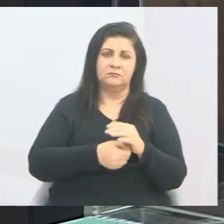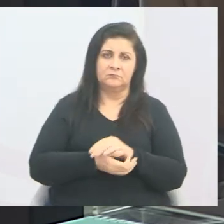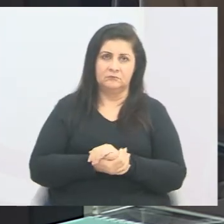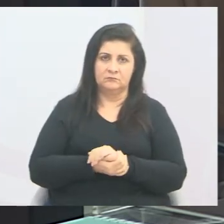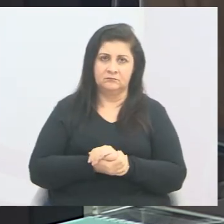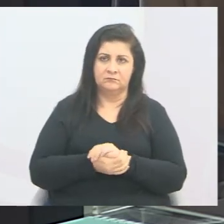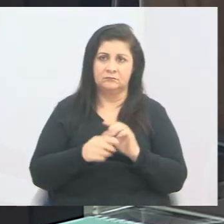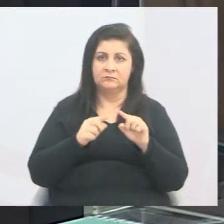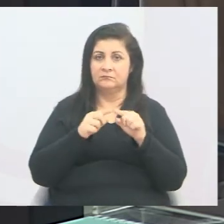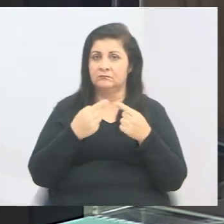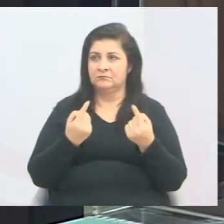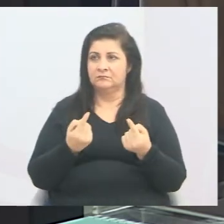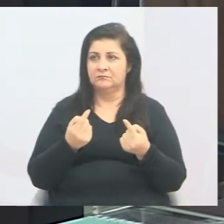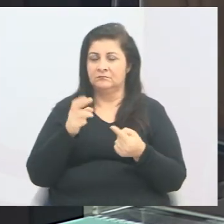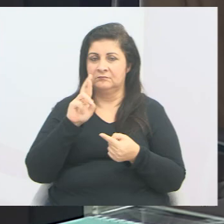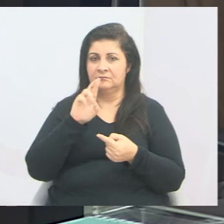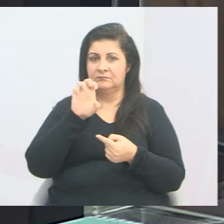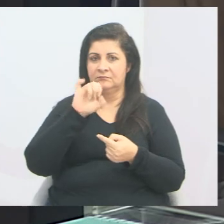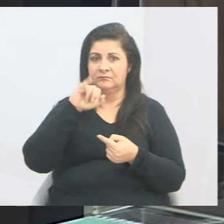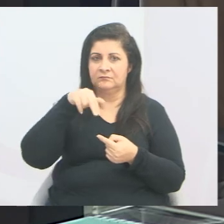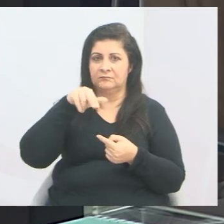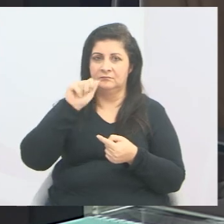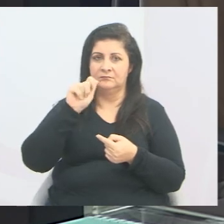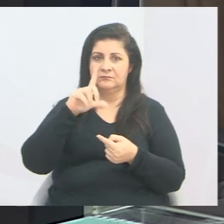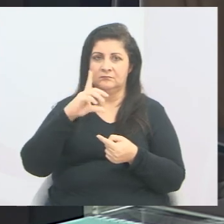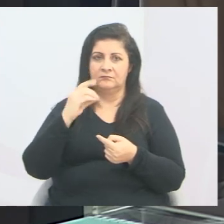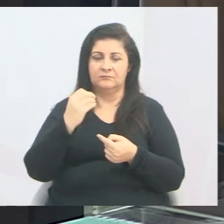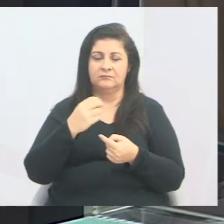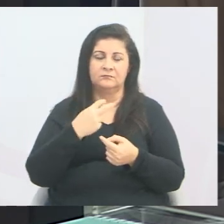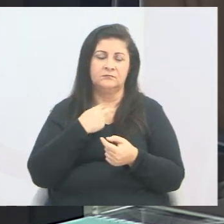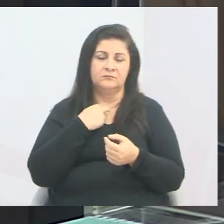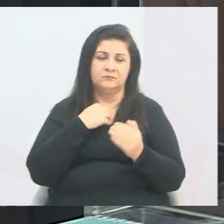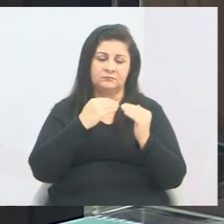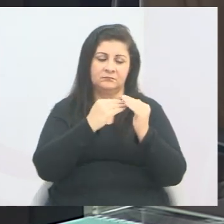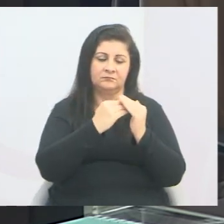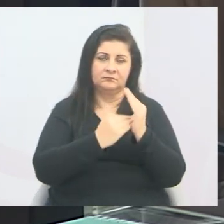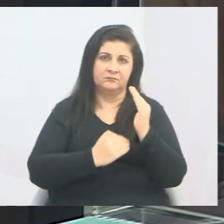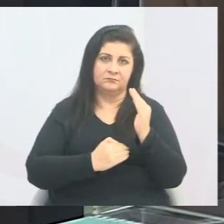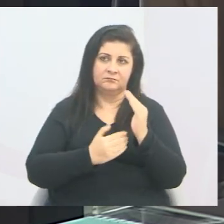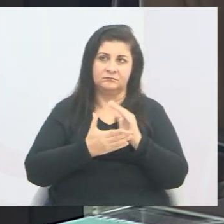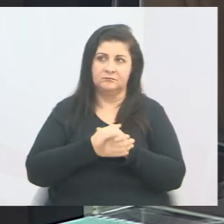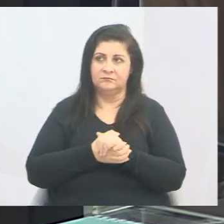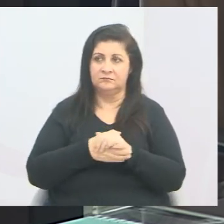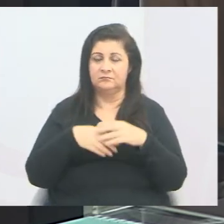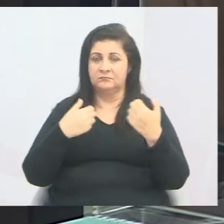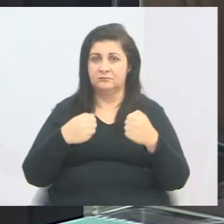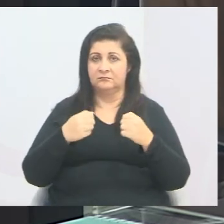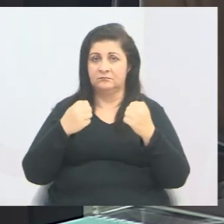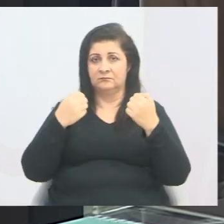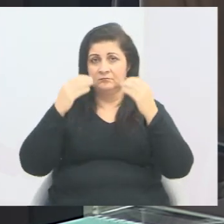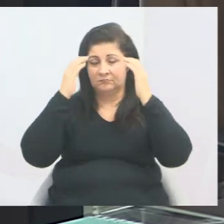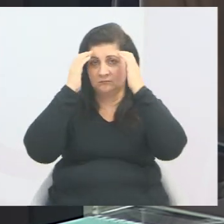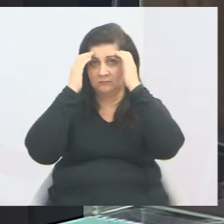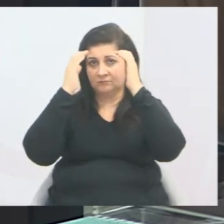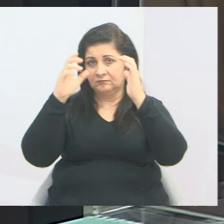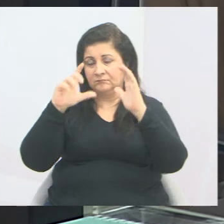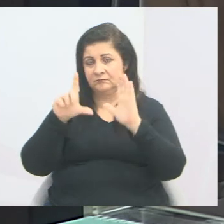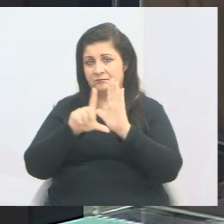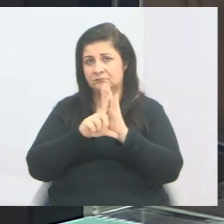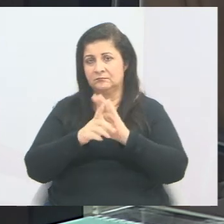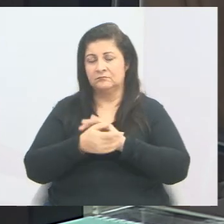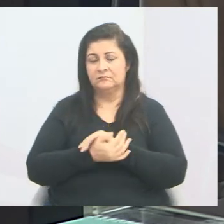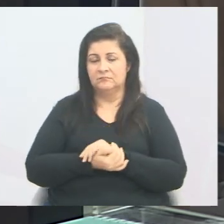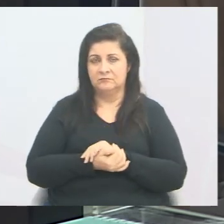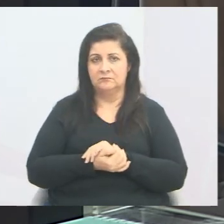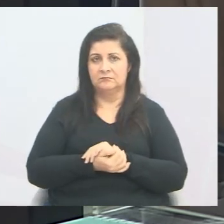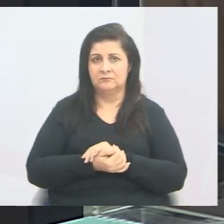Mas o Reinaldo não pode ir lá e baixar esse valor. Né? Ele tem que esperar uma decisão. A hora que sair a decisão, aí